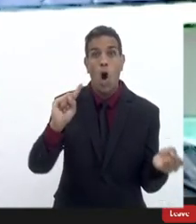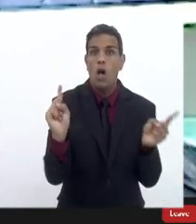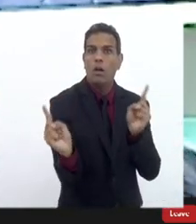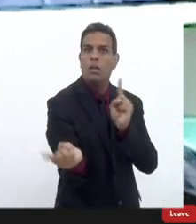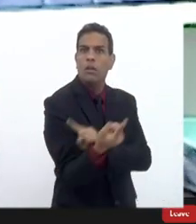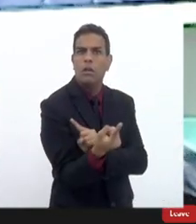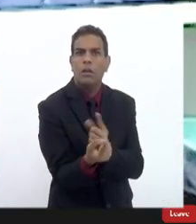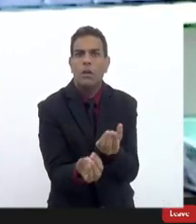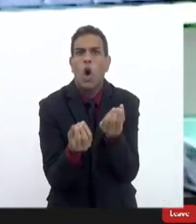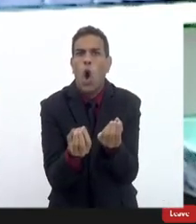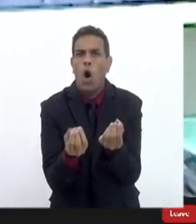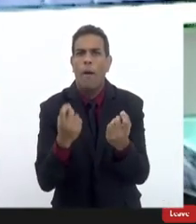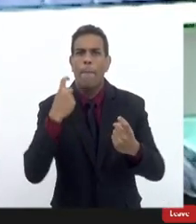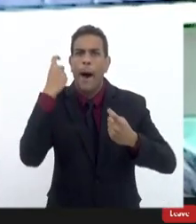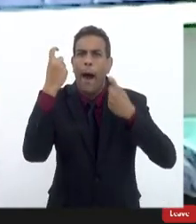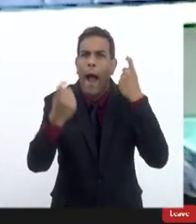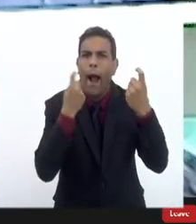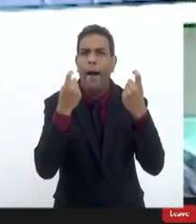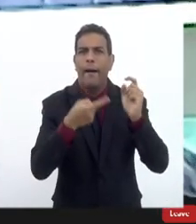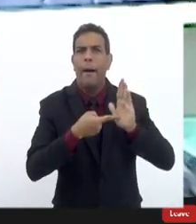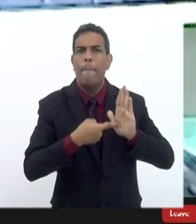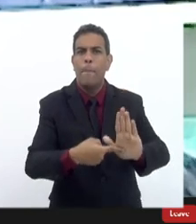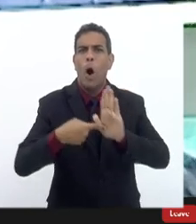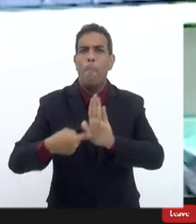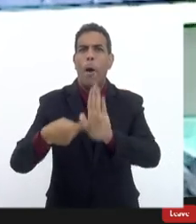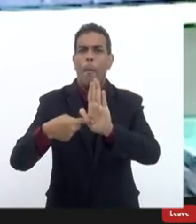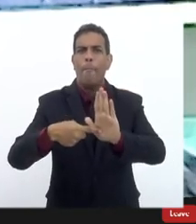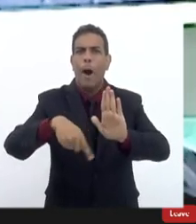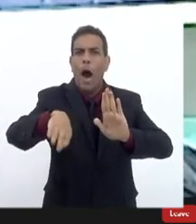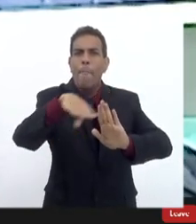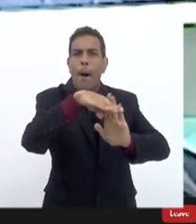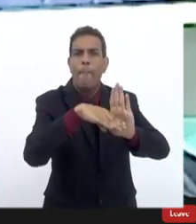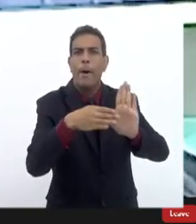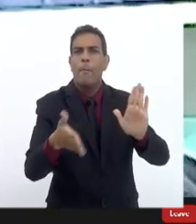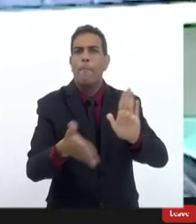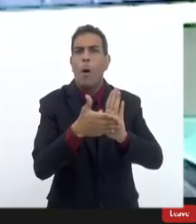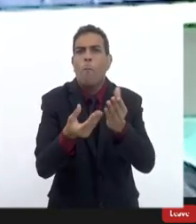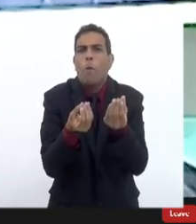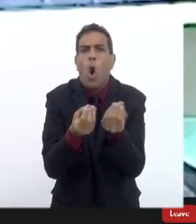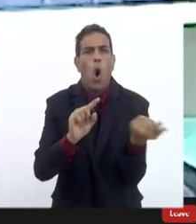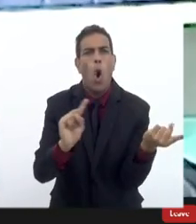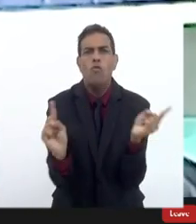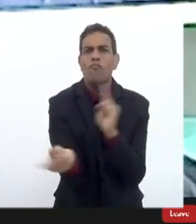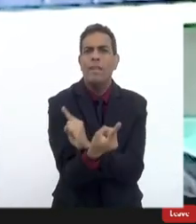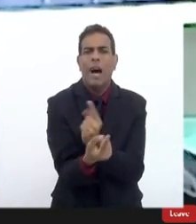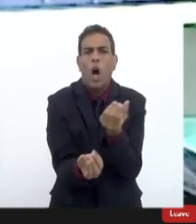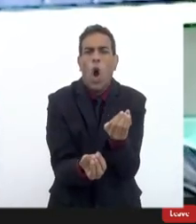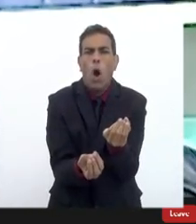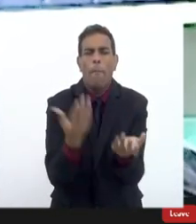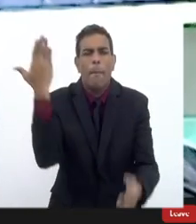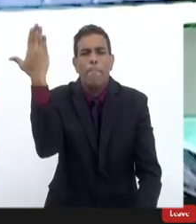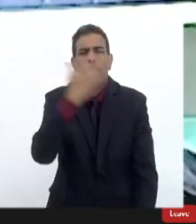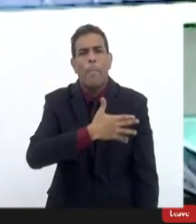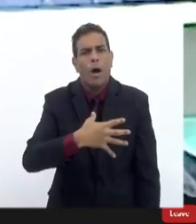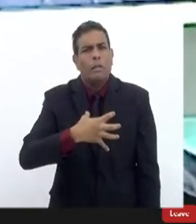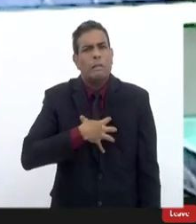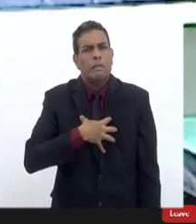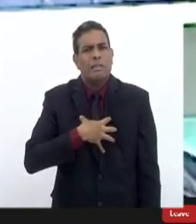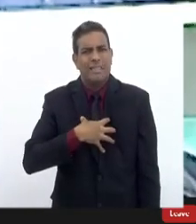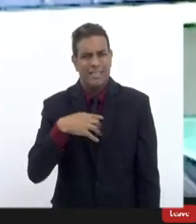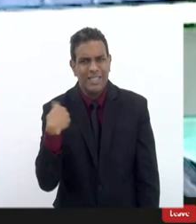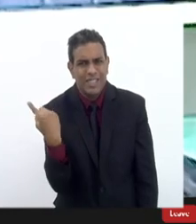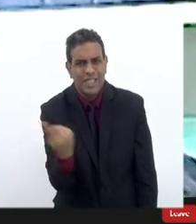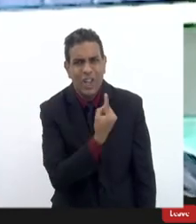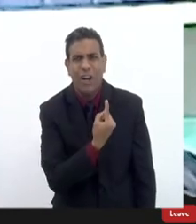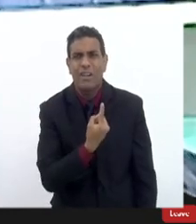de toda a preocupação apresentada até agora aqui nesta audiência pública. Nós não estamos no